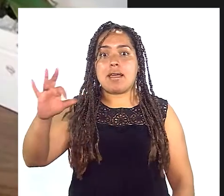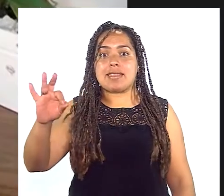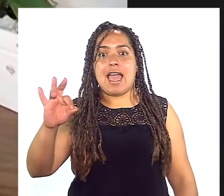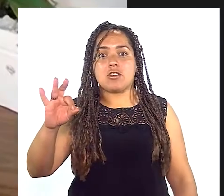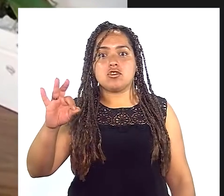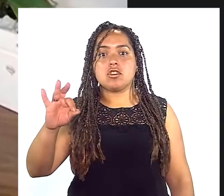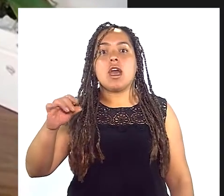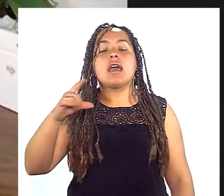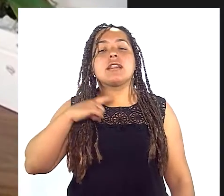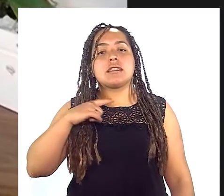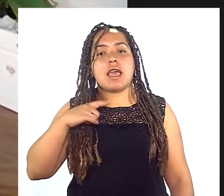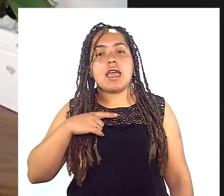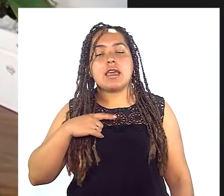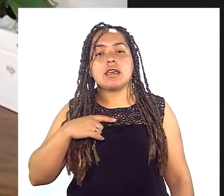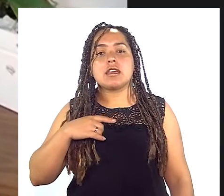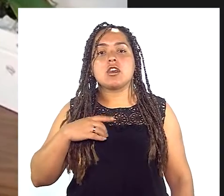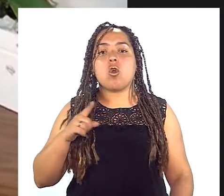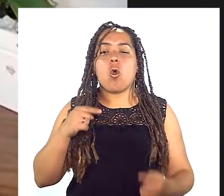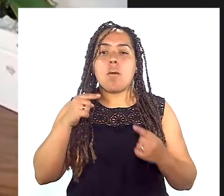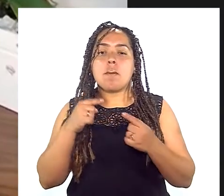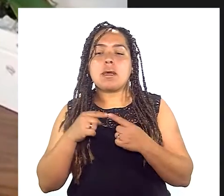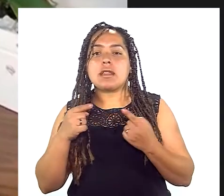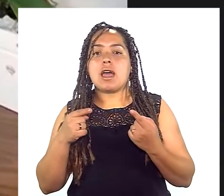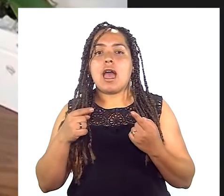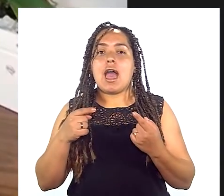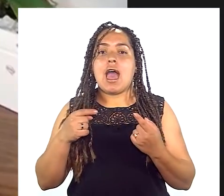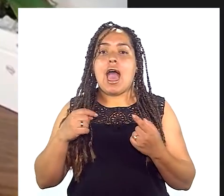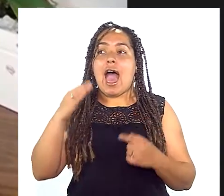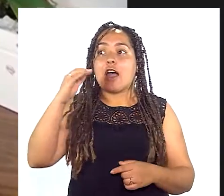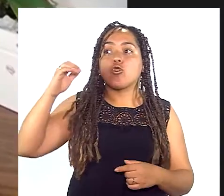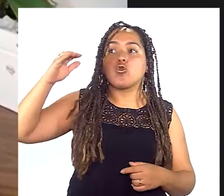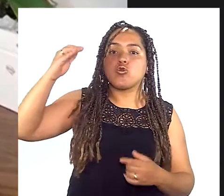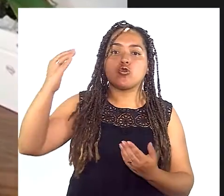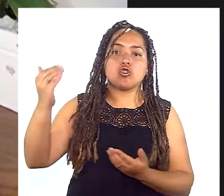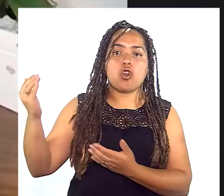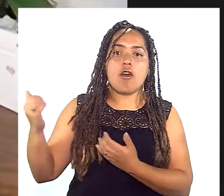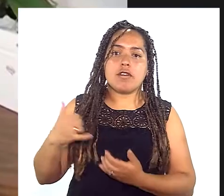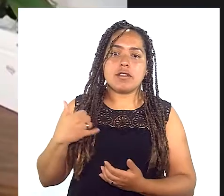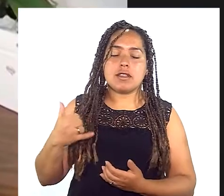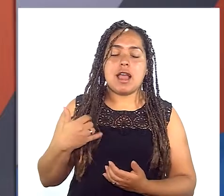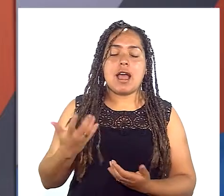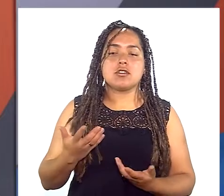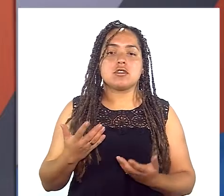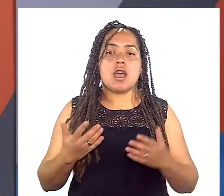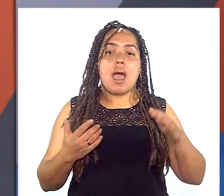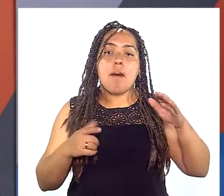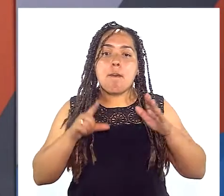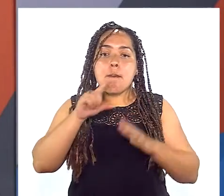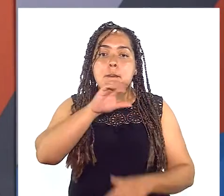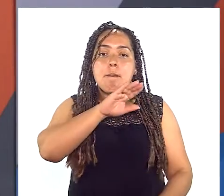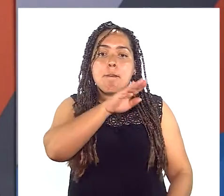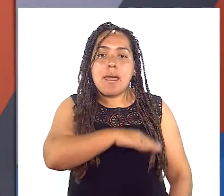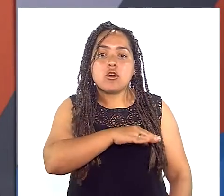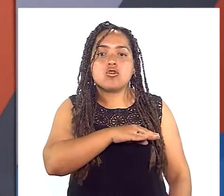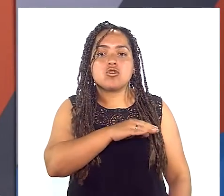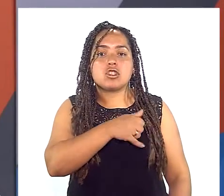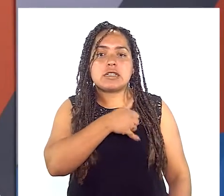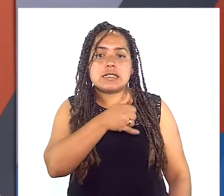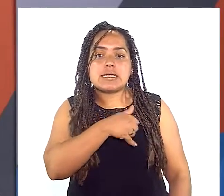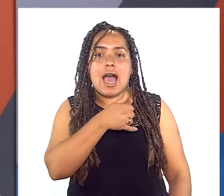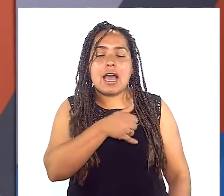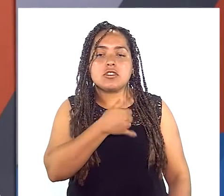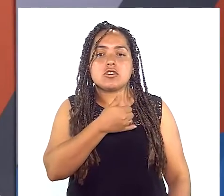de 10 anos transmitem como adultos jovens, né? E abaixo de 10 anos transmitem muito menos. E sobre o uso